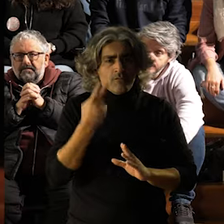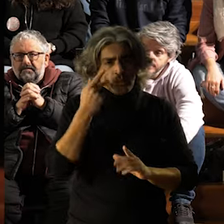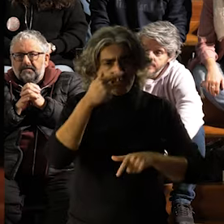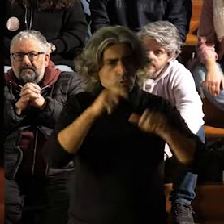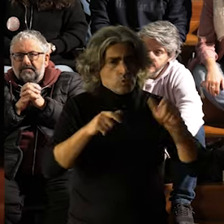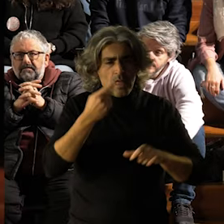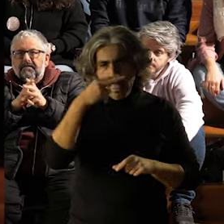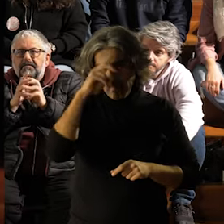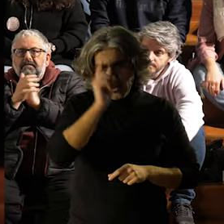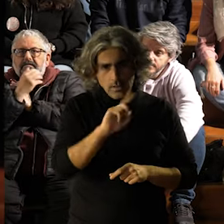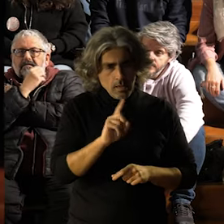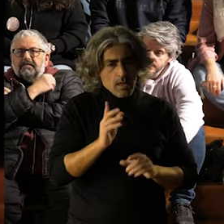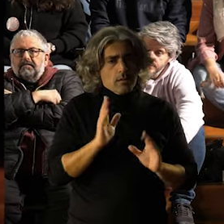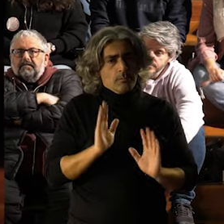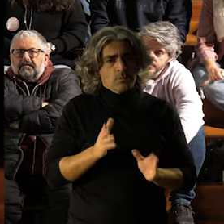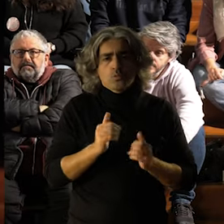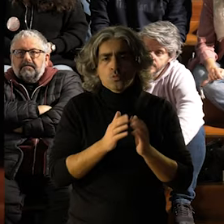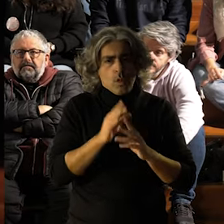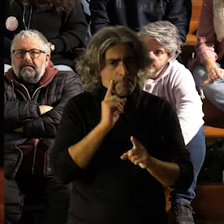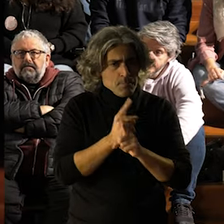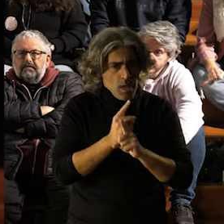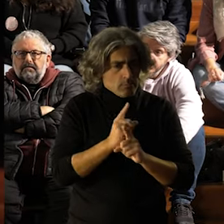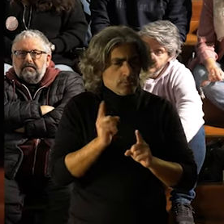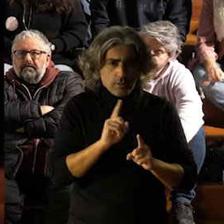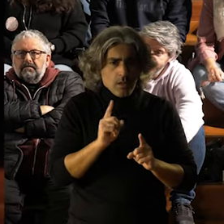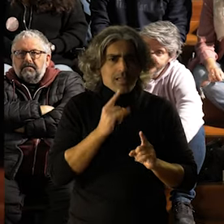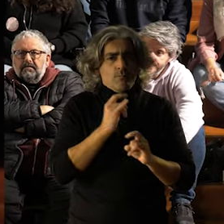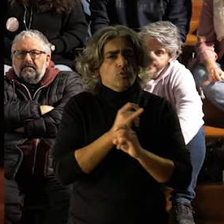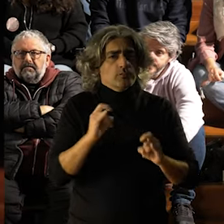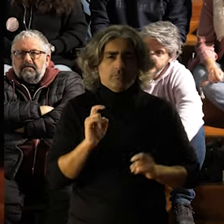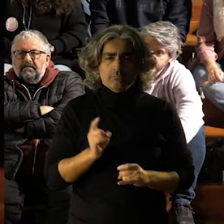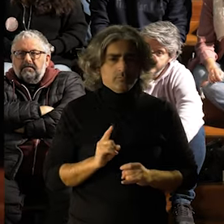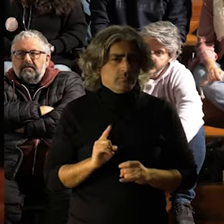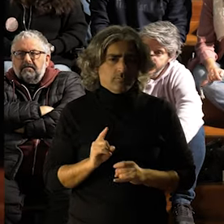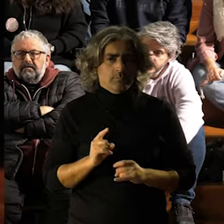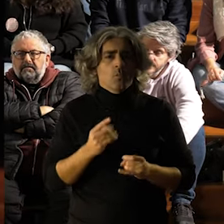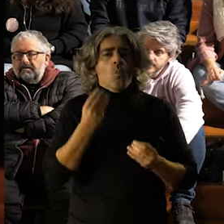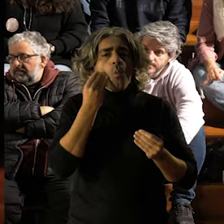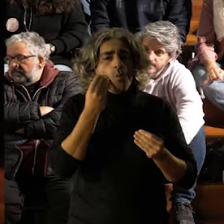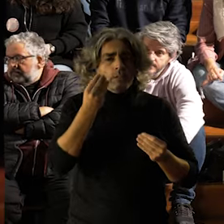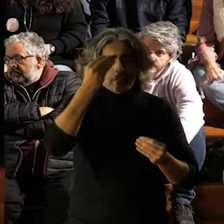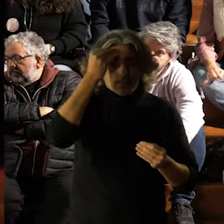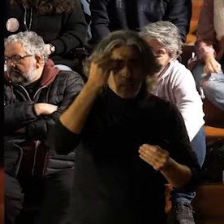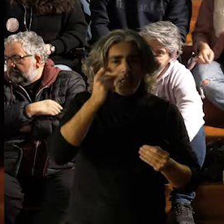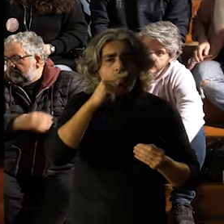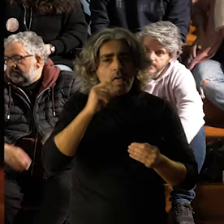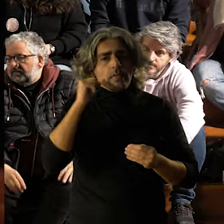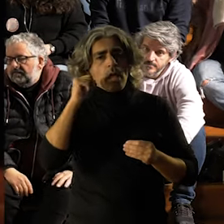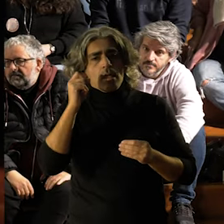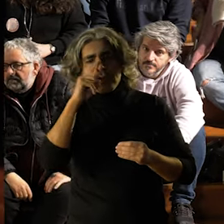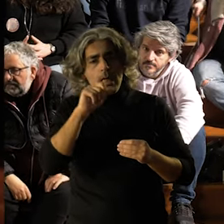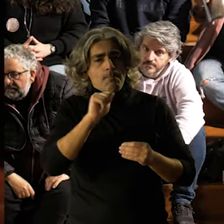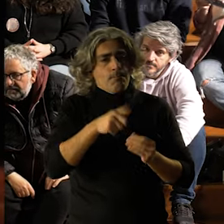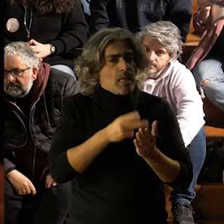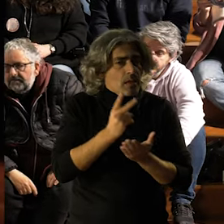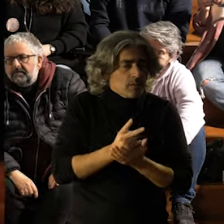não se enganem. Só querem que fique tudo na mesma. Nunca é impossível. A questão é saber quem ganha e quem